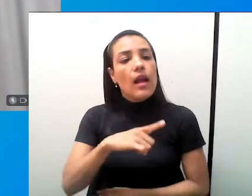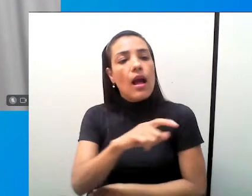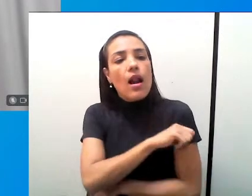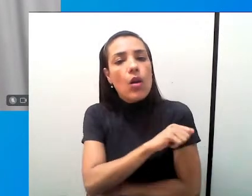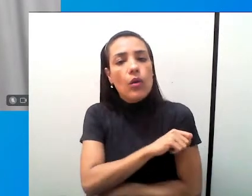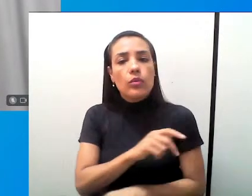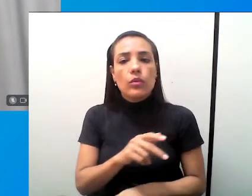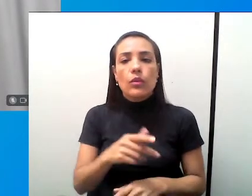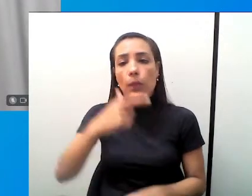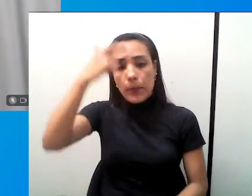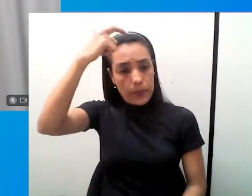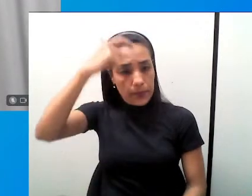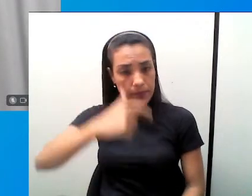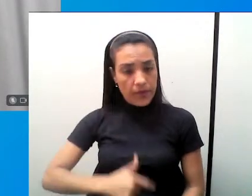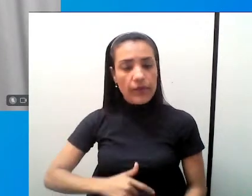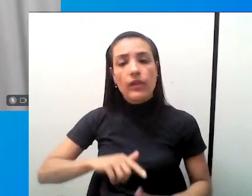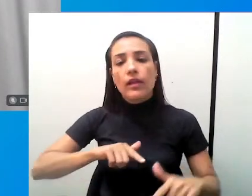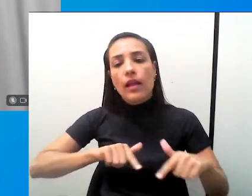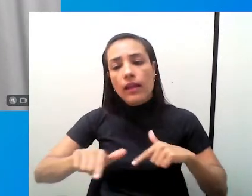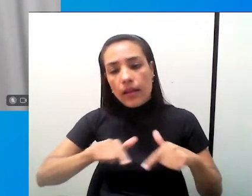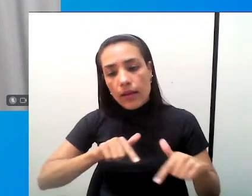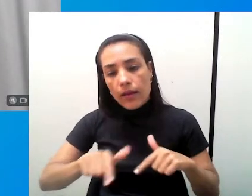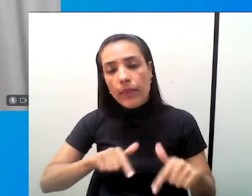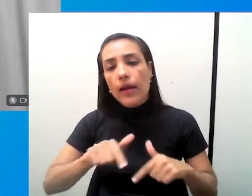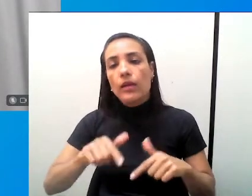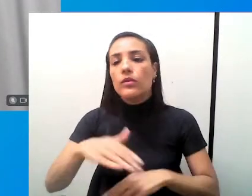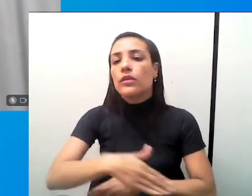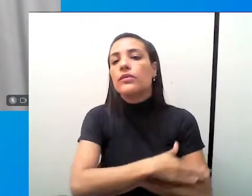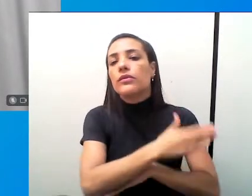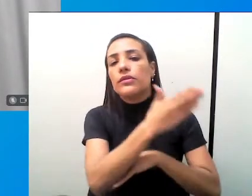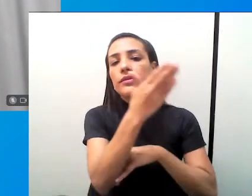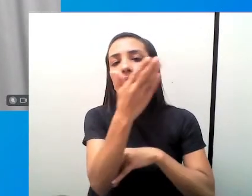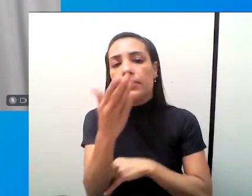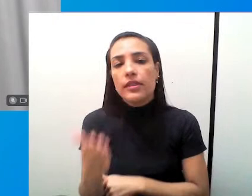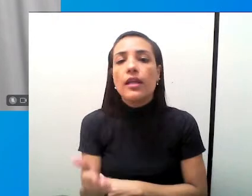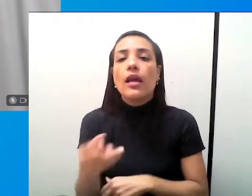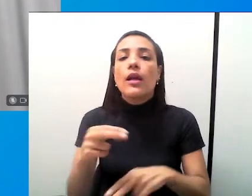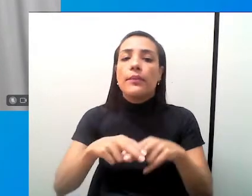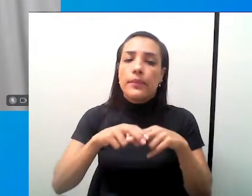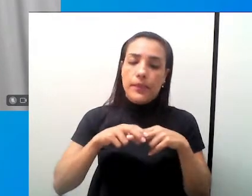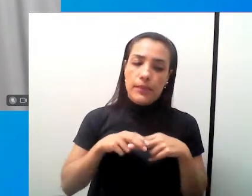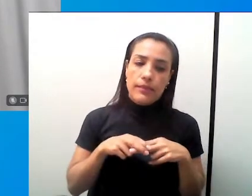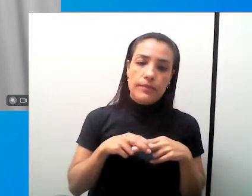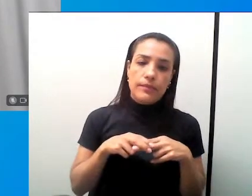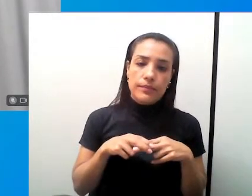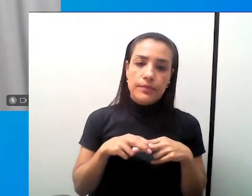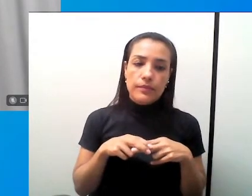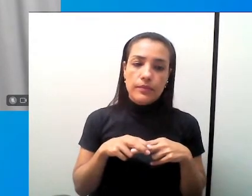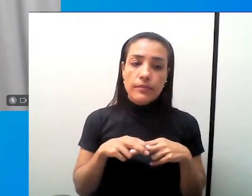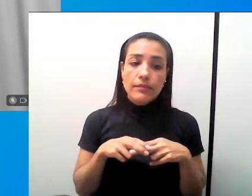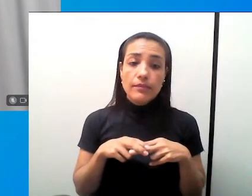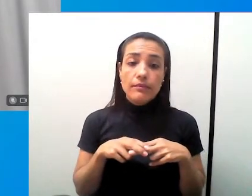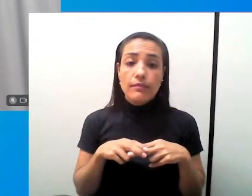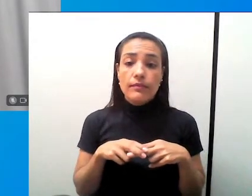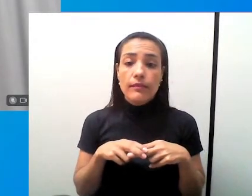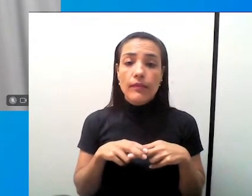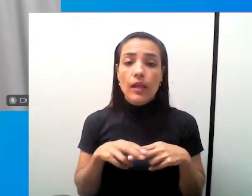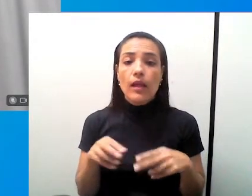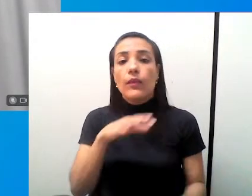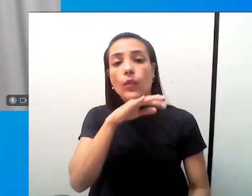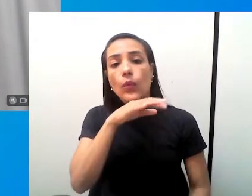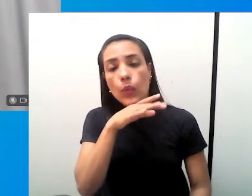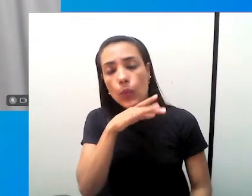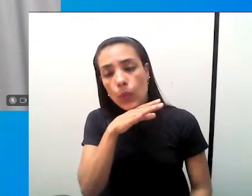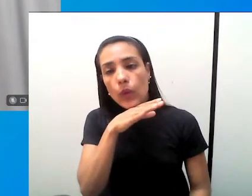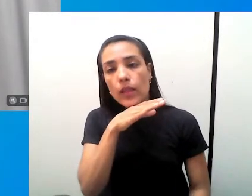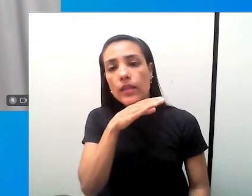de alunos que trabalham durante o dia, e isso acaba, né, afetando também na questão